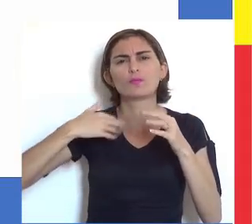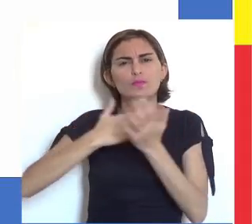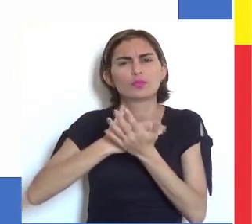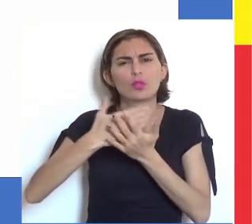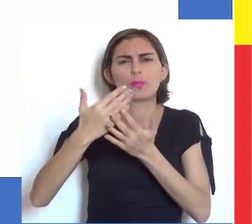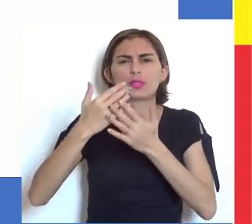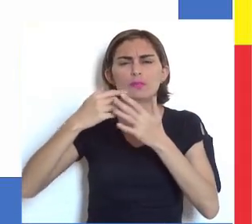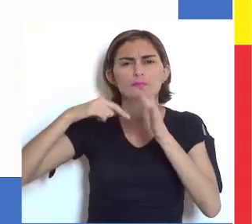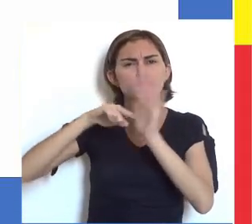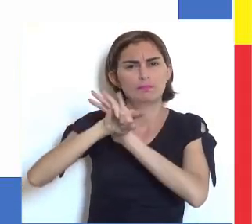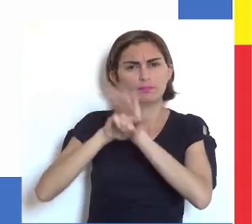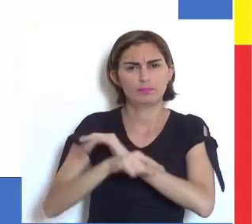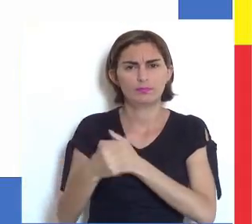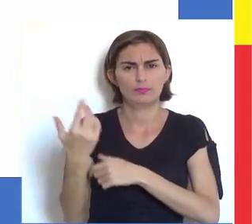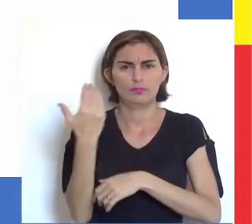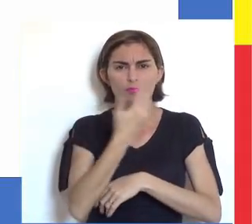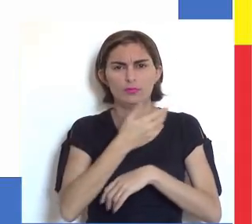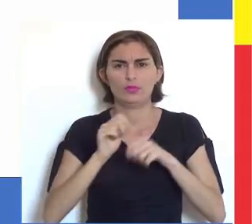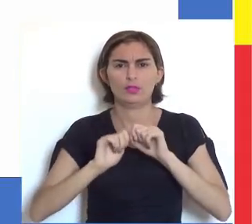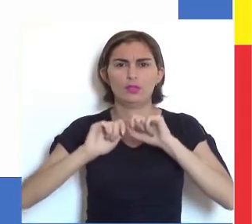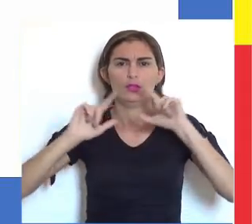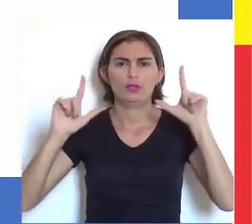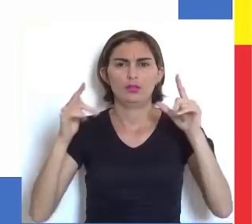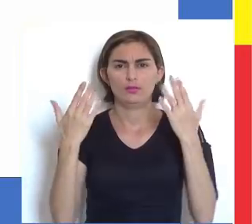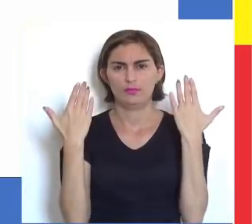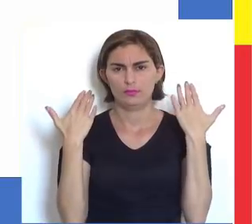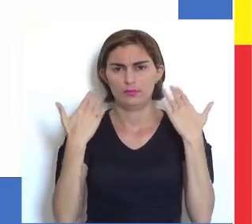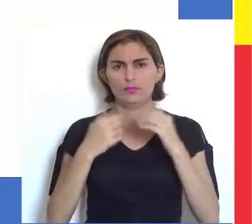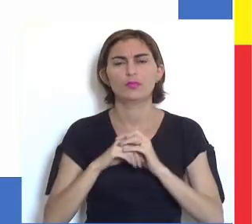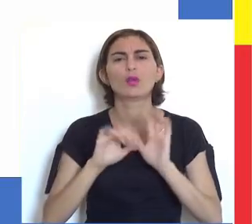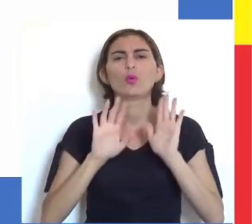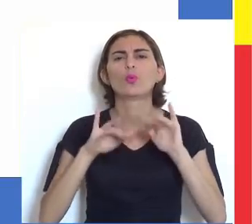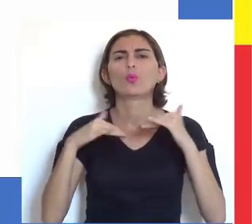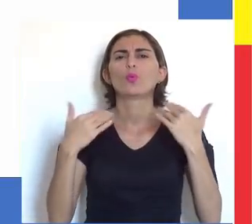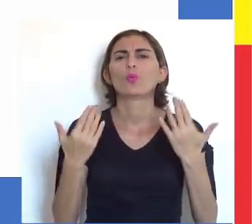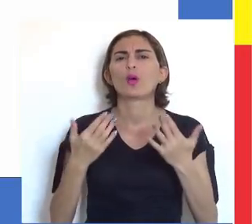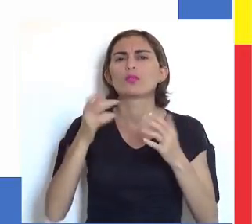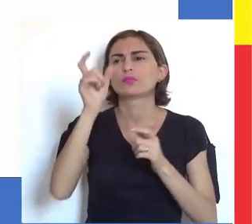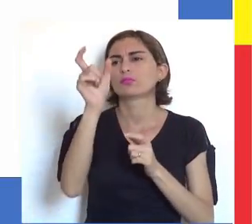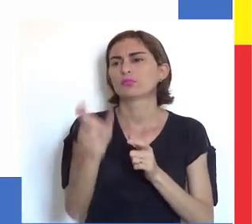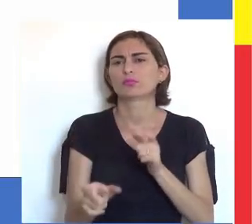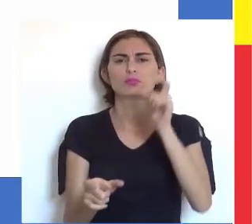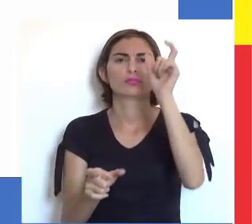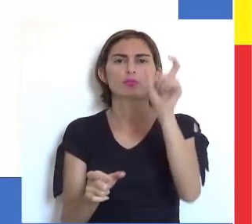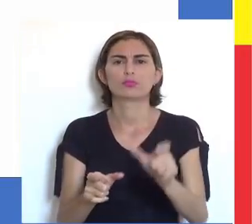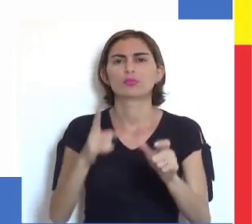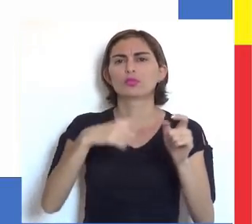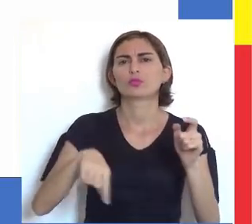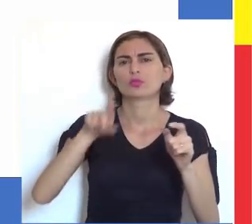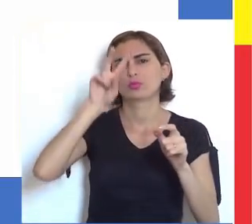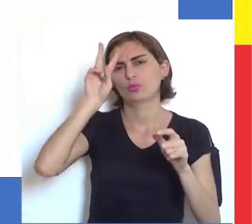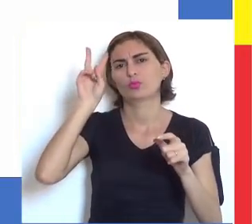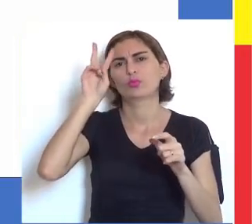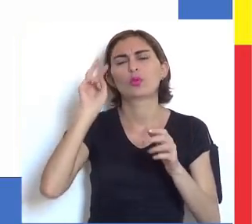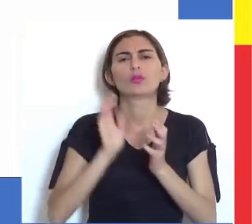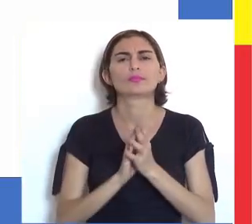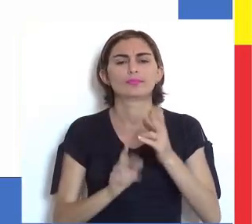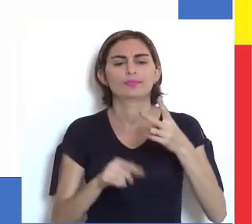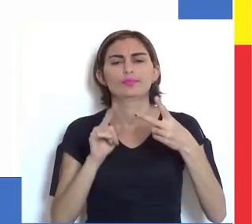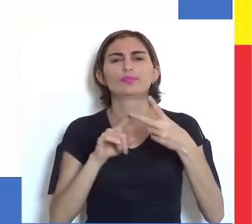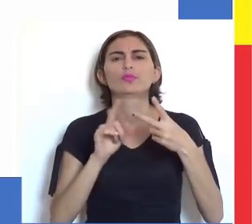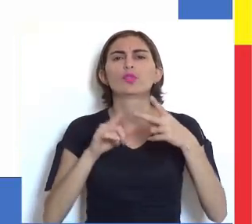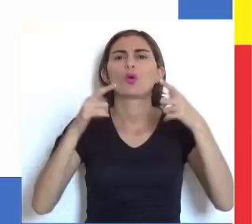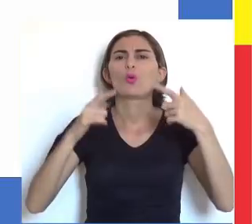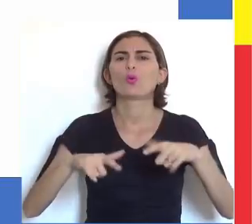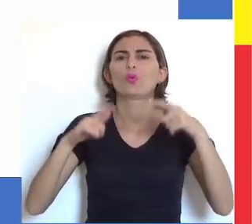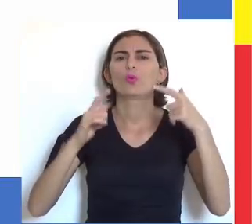mergulhar de cabeça nas questões que vão aparecer para vocês agora. Quais são os personagens da nossa história?